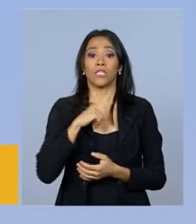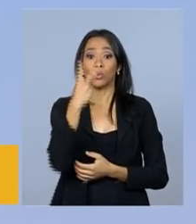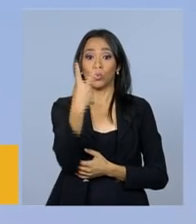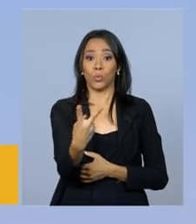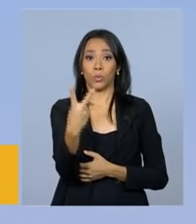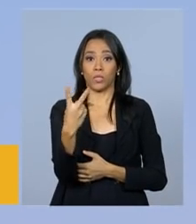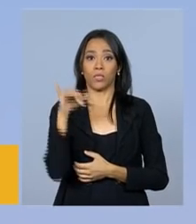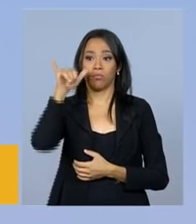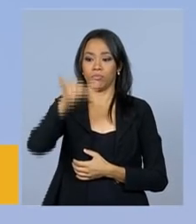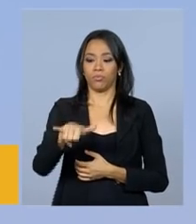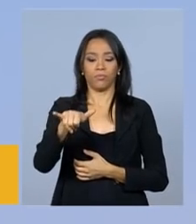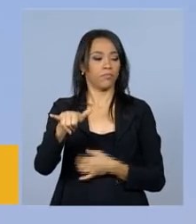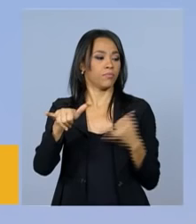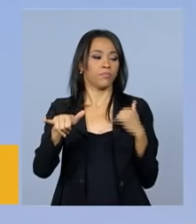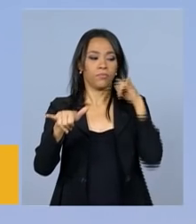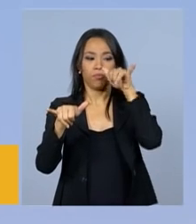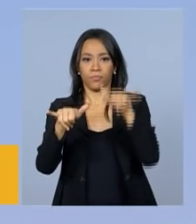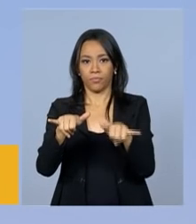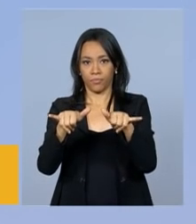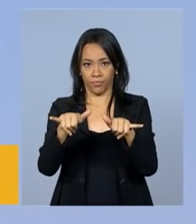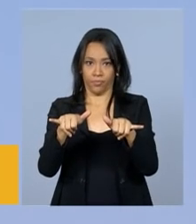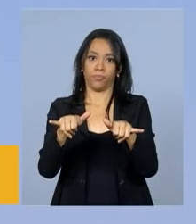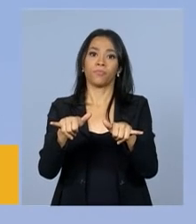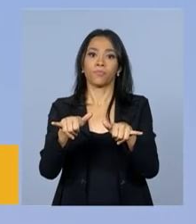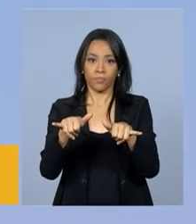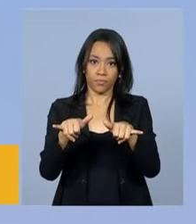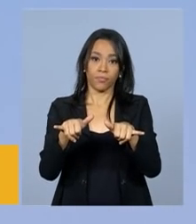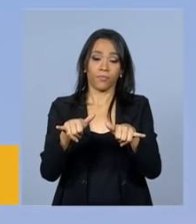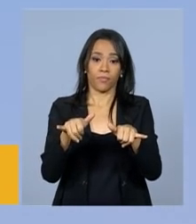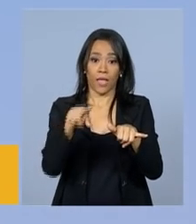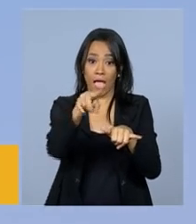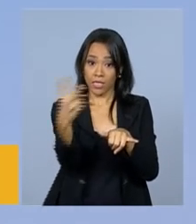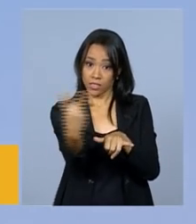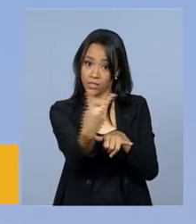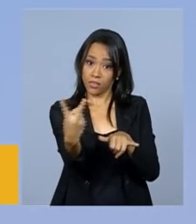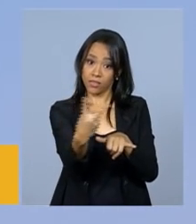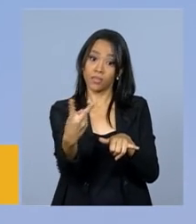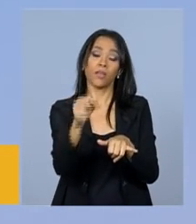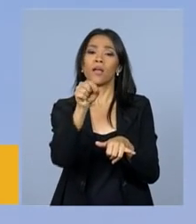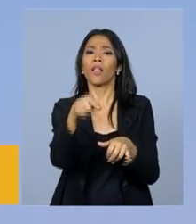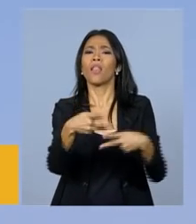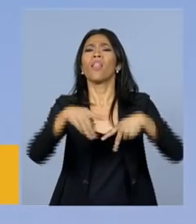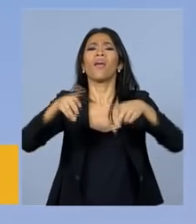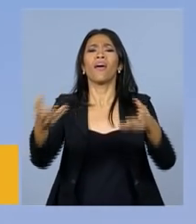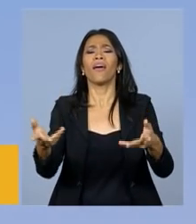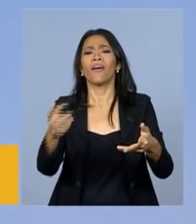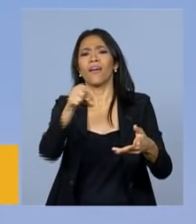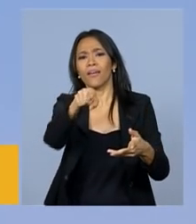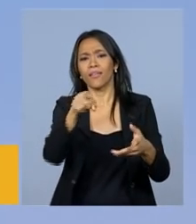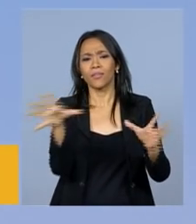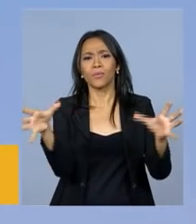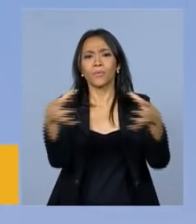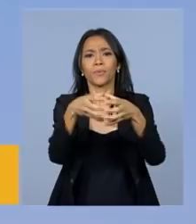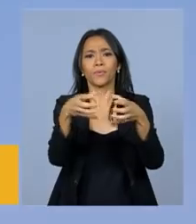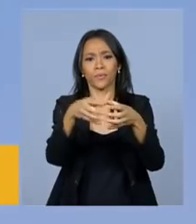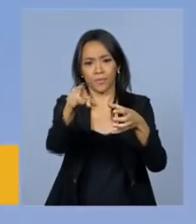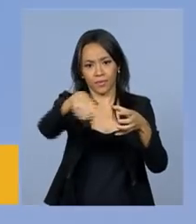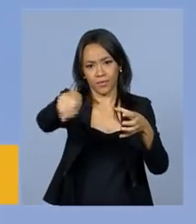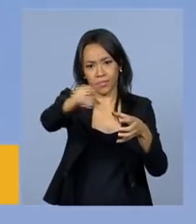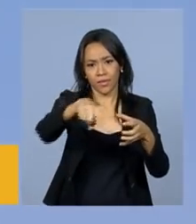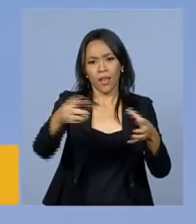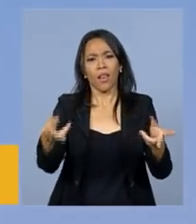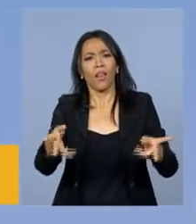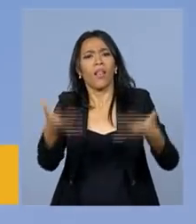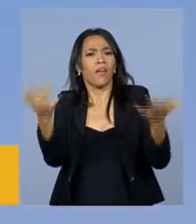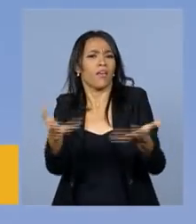aeronaves Learjet. Aeronave Brasília, as aeronaves Learjet fazem transporte leve, estão em esquadrões de transporte leve, esquadrões